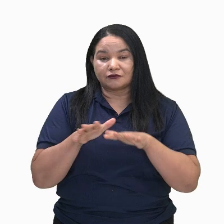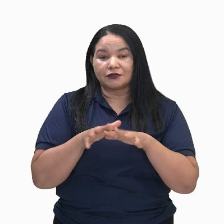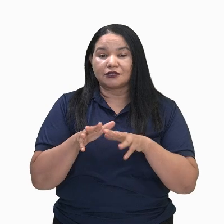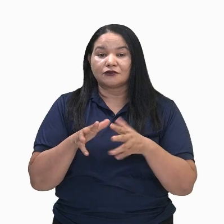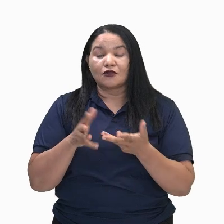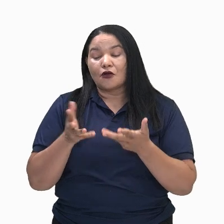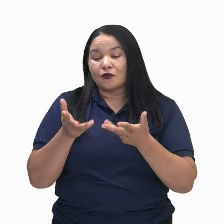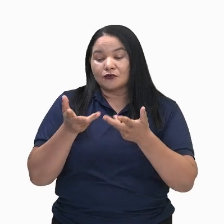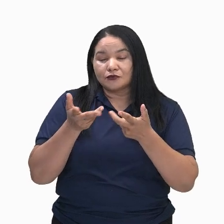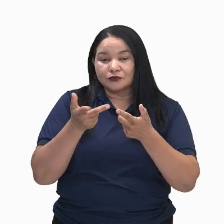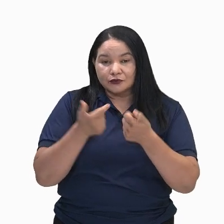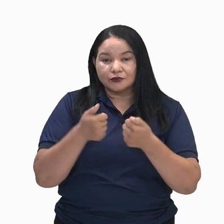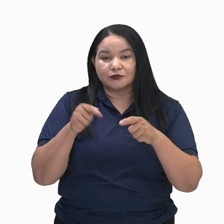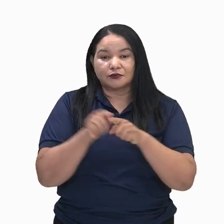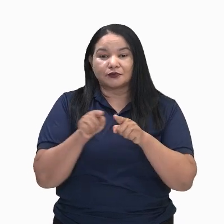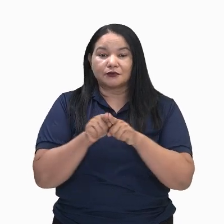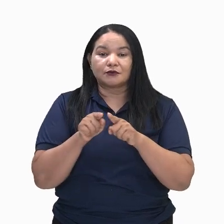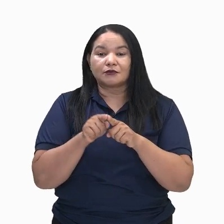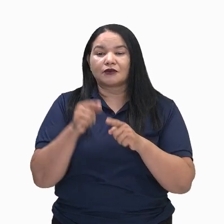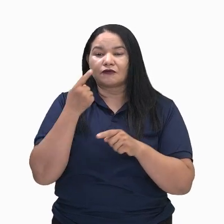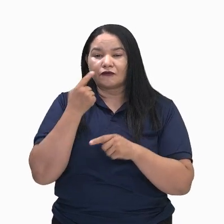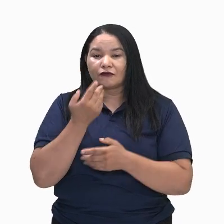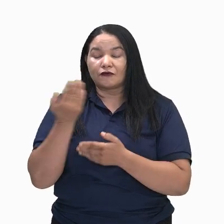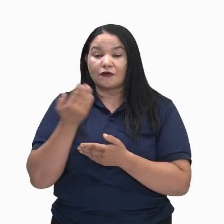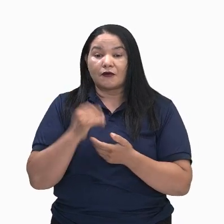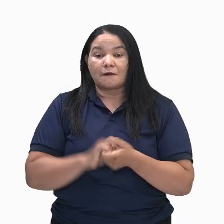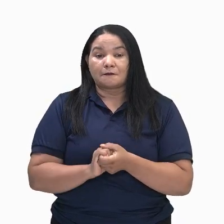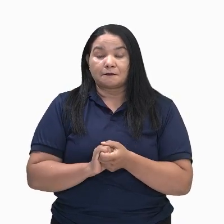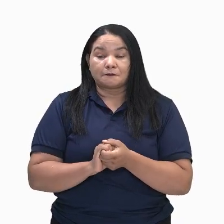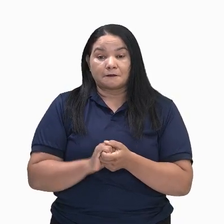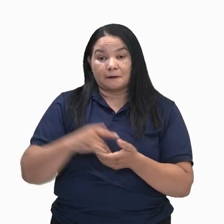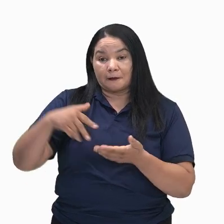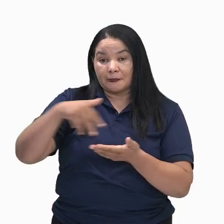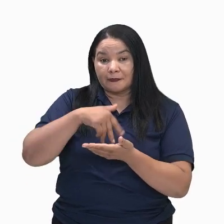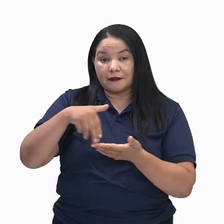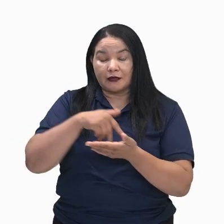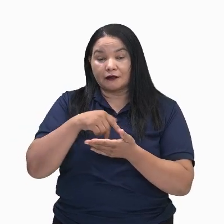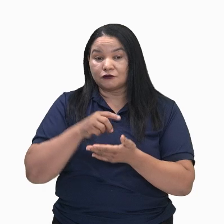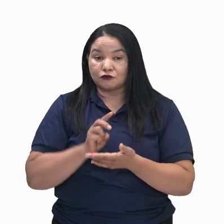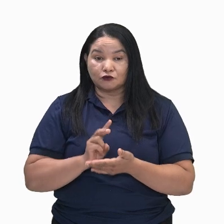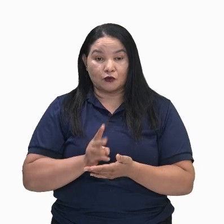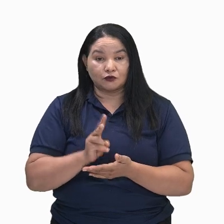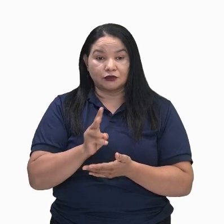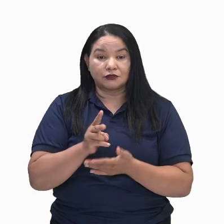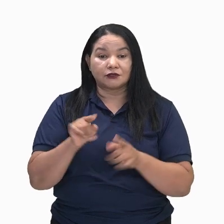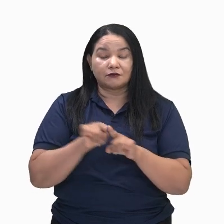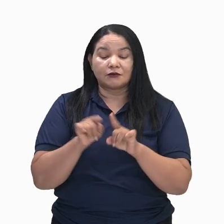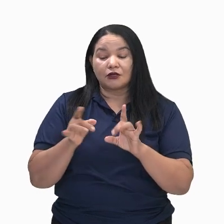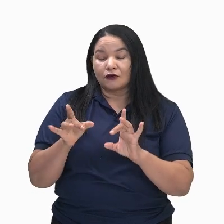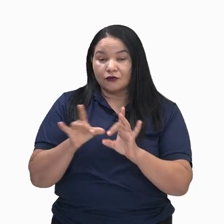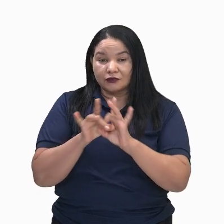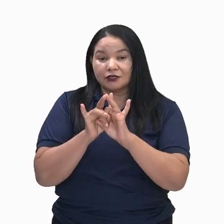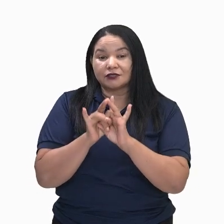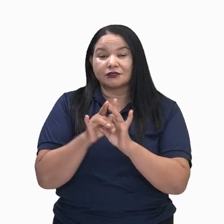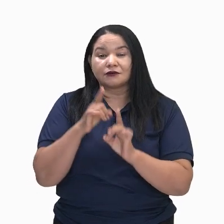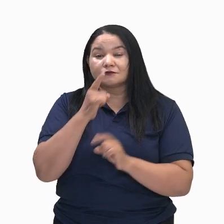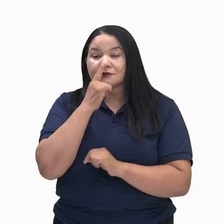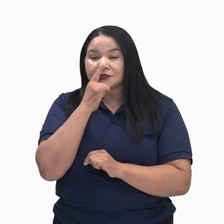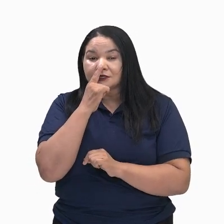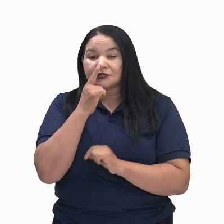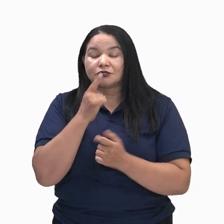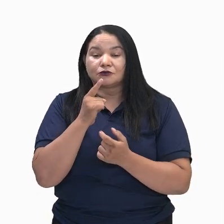e deslizantes, né? Nesse aí nós temos passos contínuos e uma conexão íntima entre os parceiros.